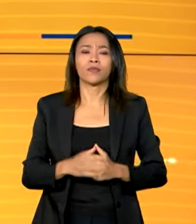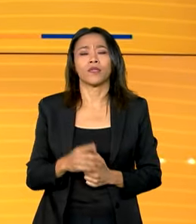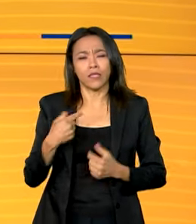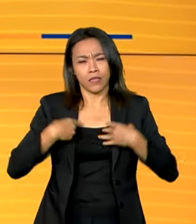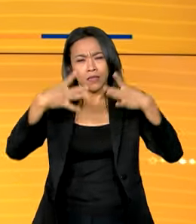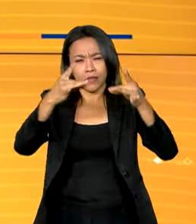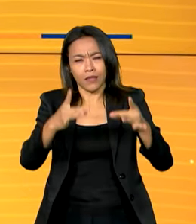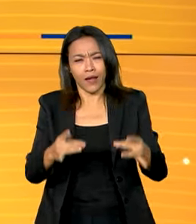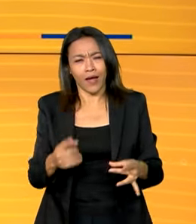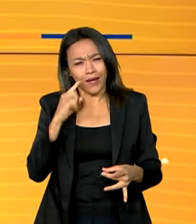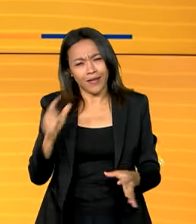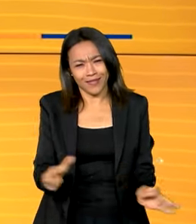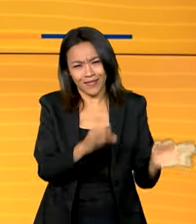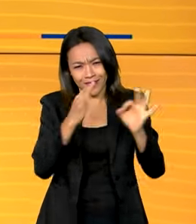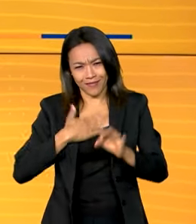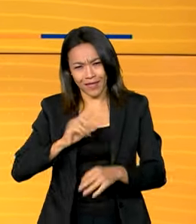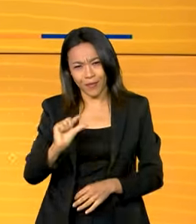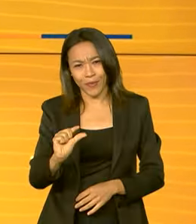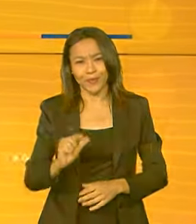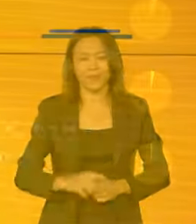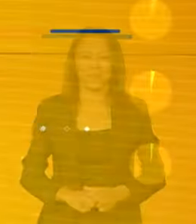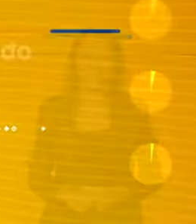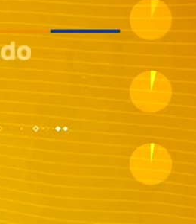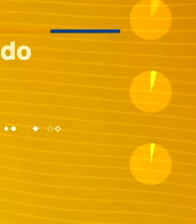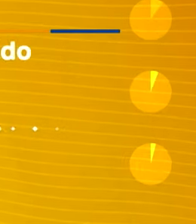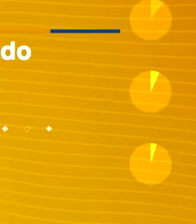os detalhes você confere já